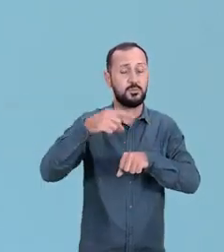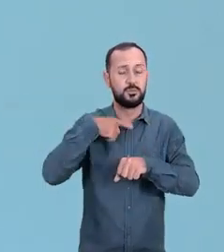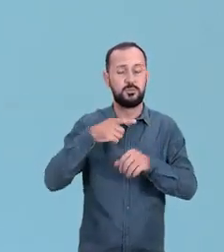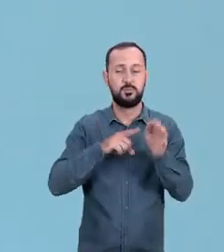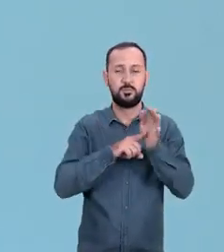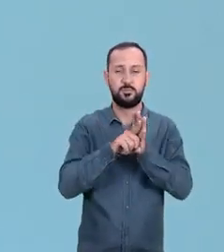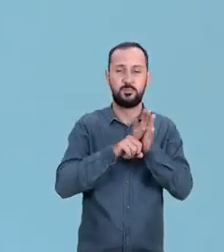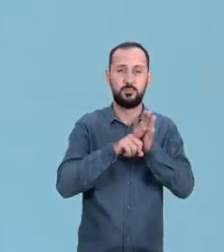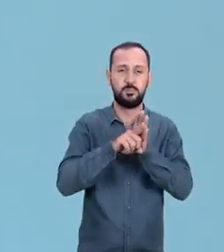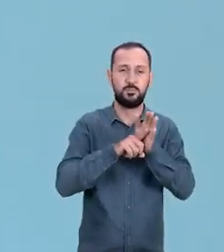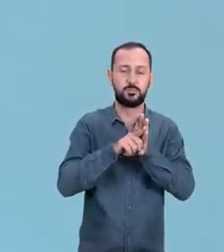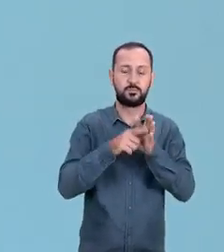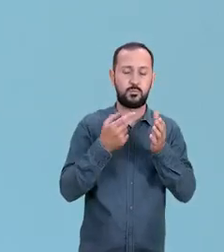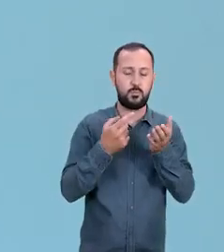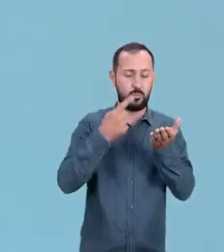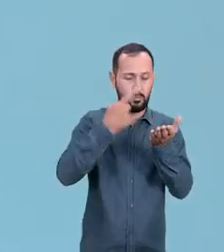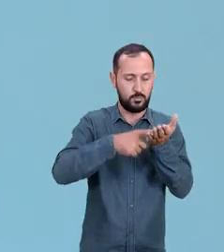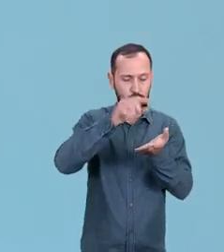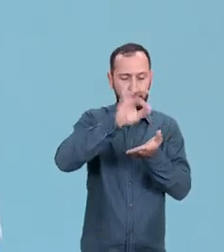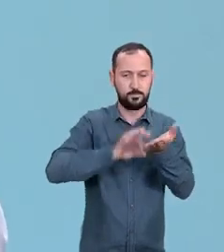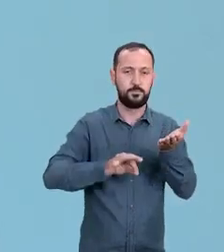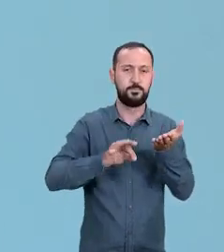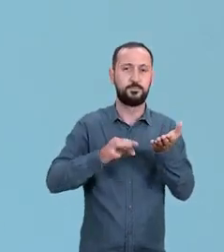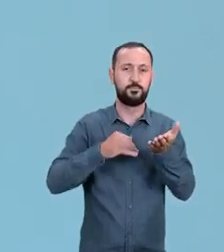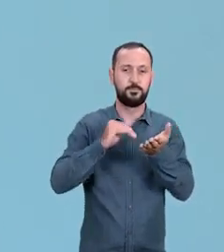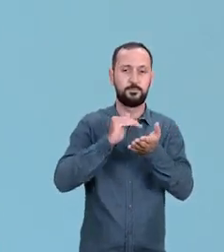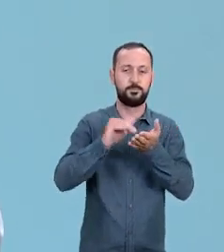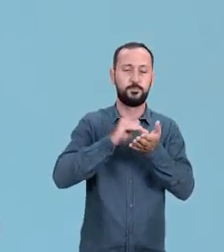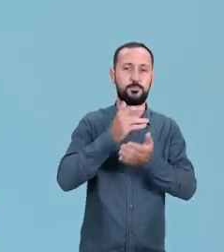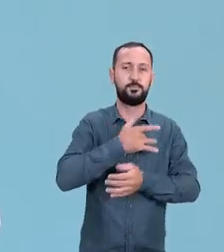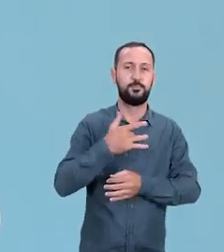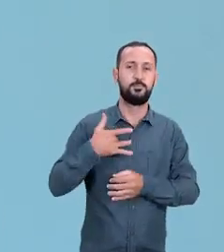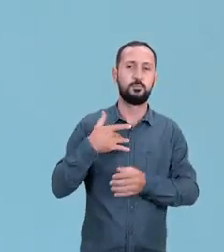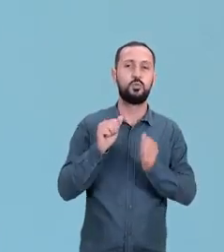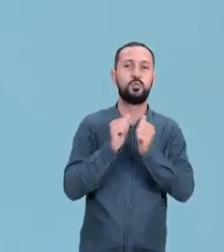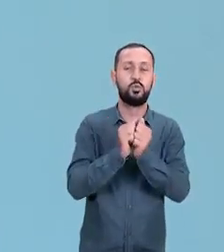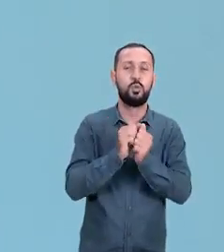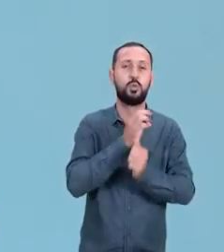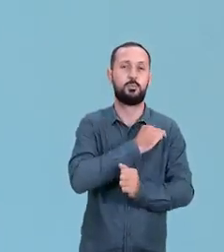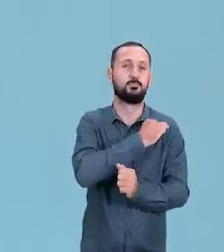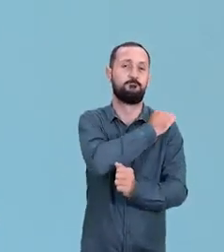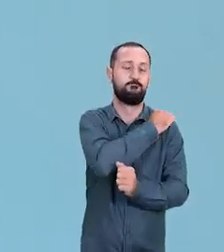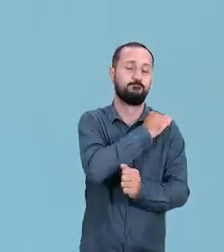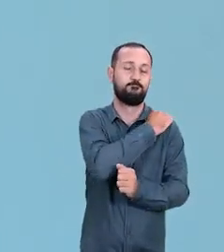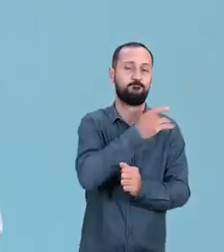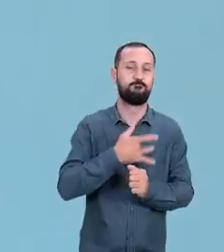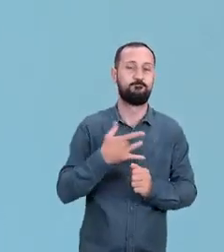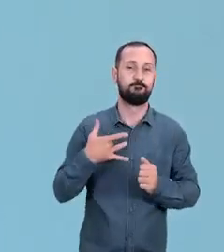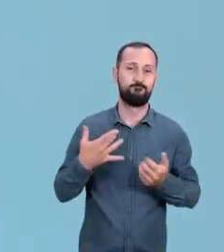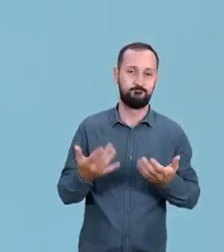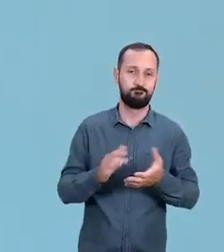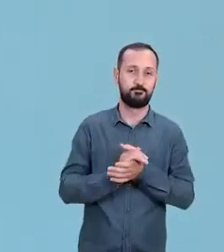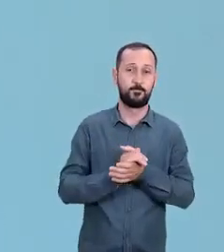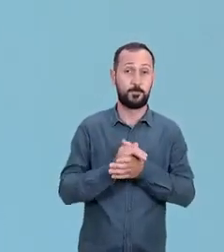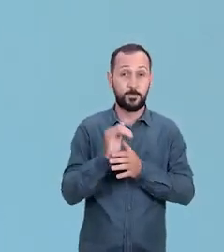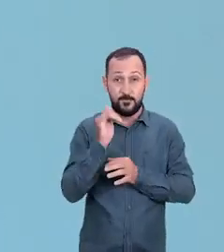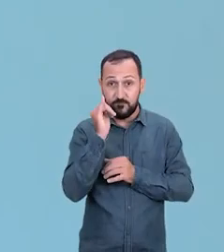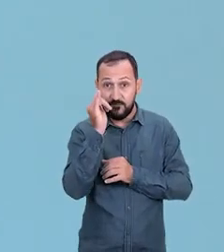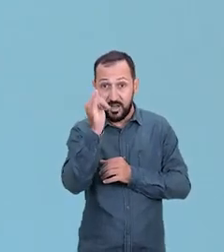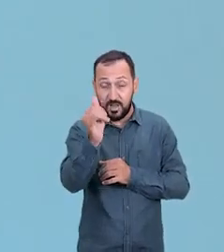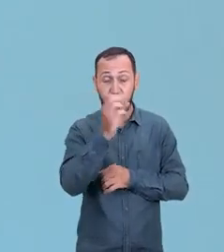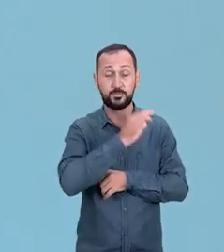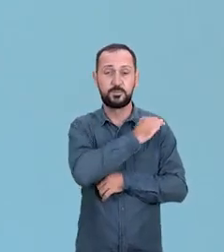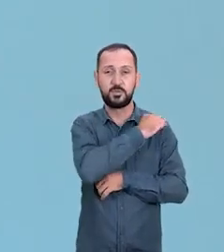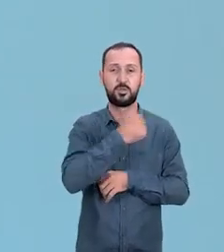peguei da pactuação da Secretaria Estadual de Saúde com o Ministério da Saúde. Ele falou para o Ministério da Saúde